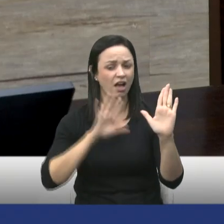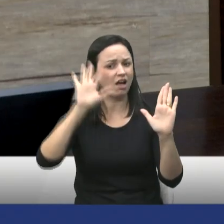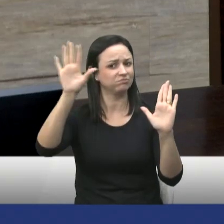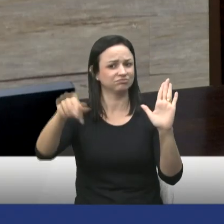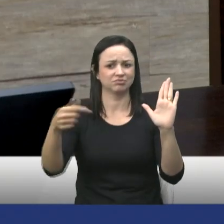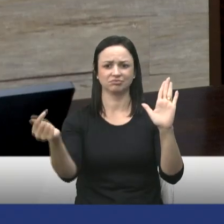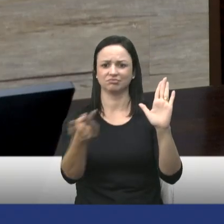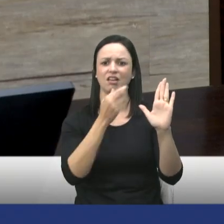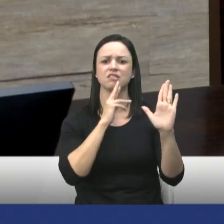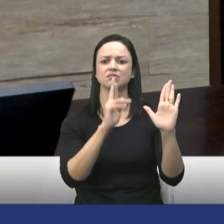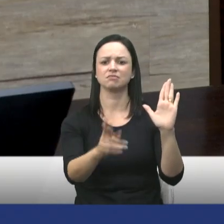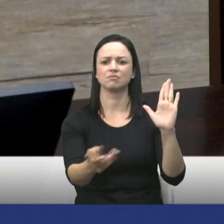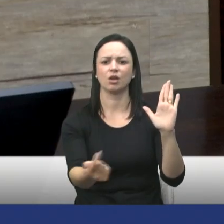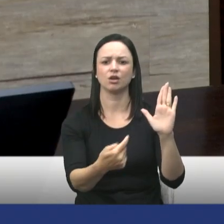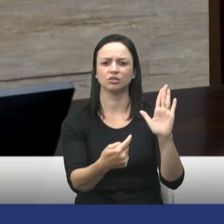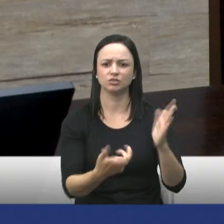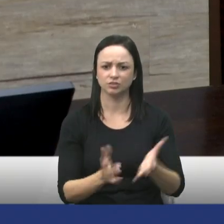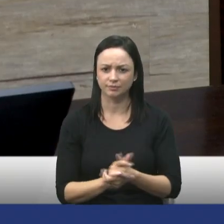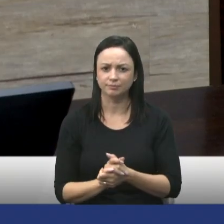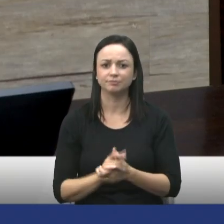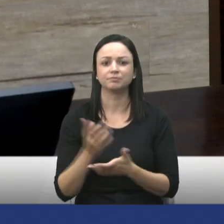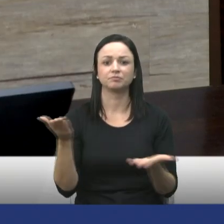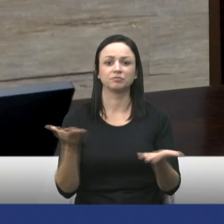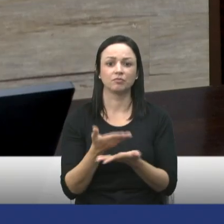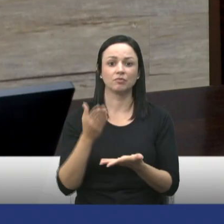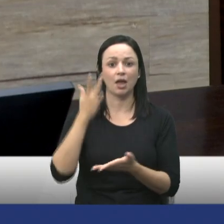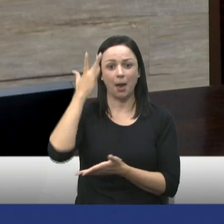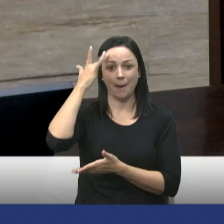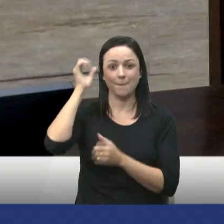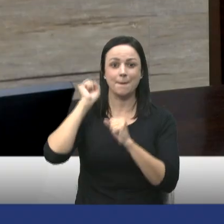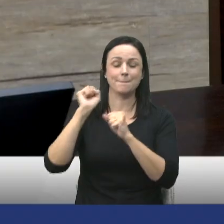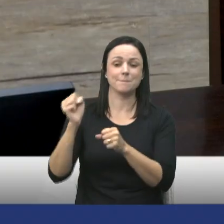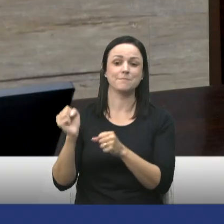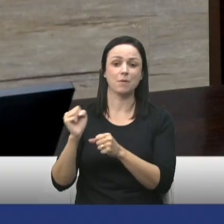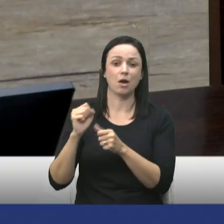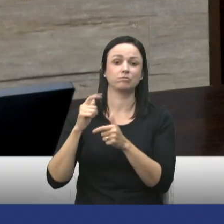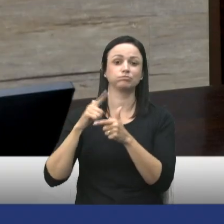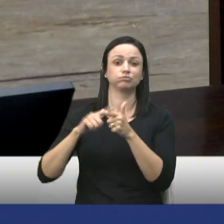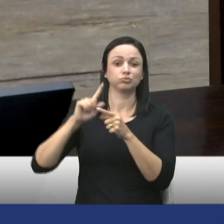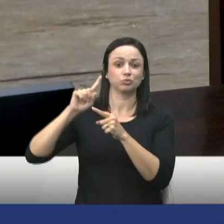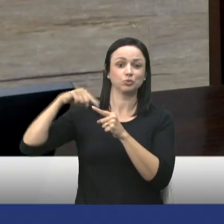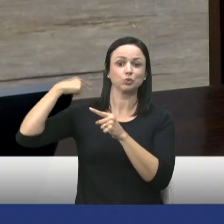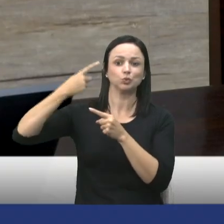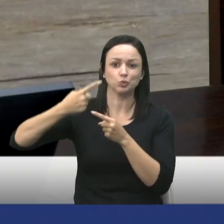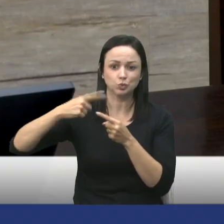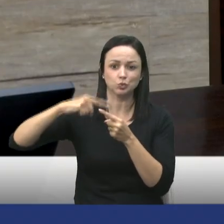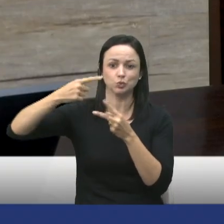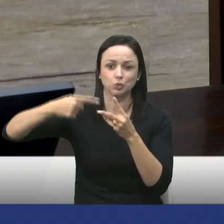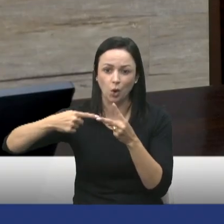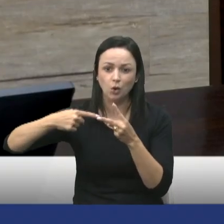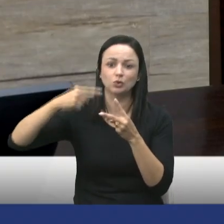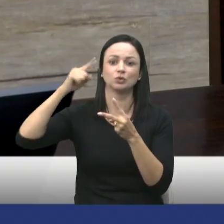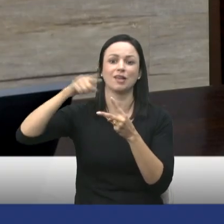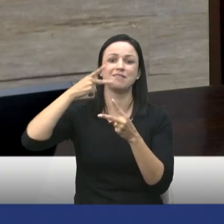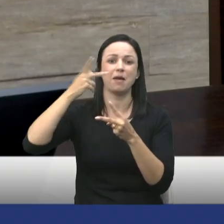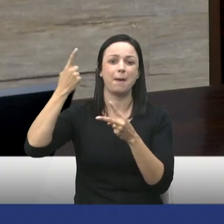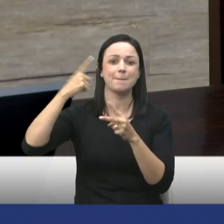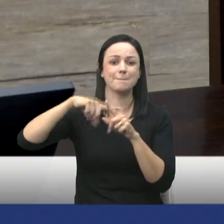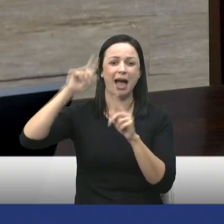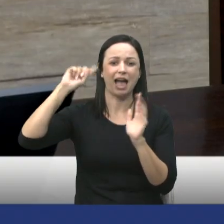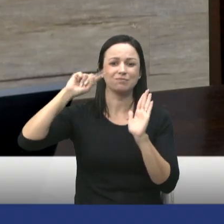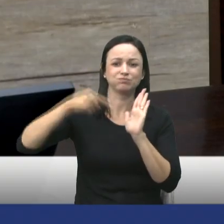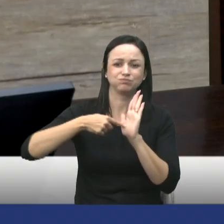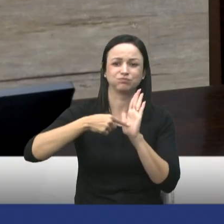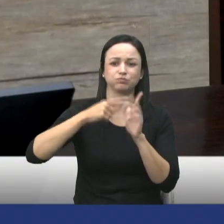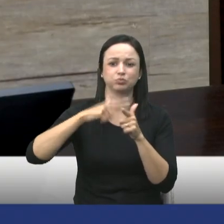E um apontamento de hoje, que amanhã é uma reincidência, quando for um apontamento mais severo, pode